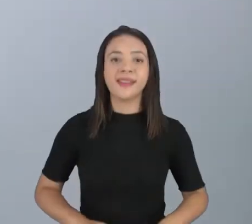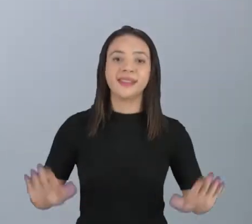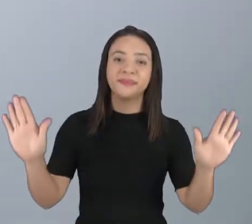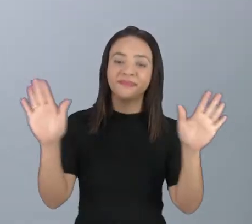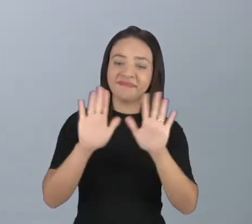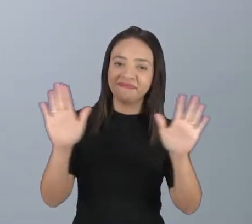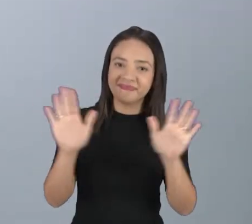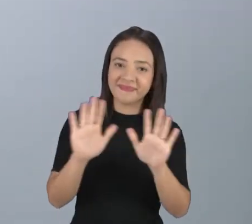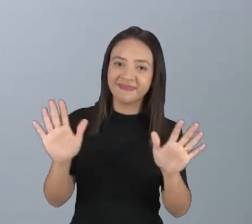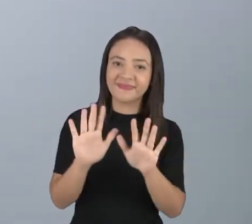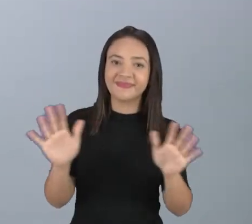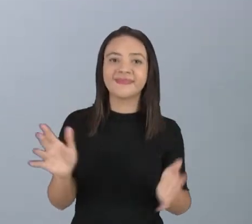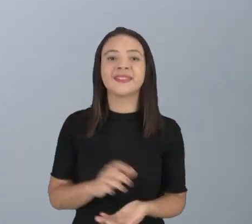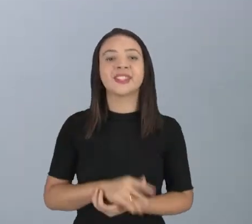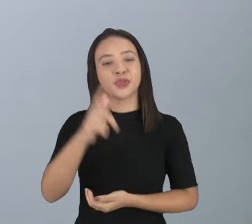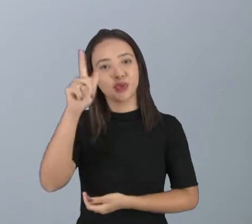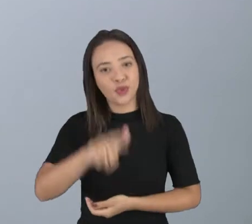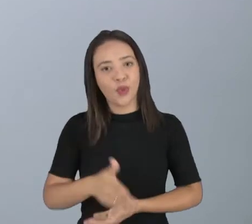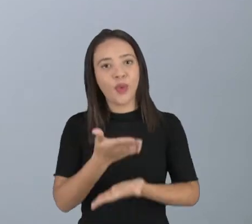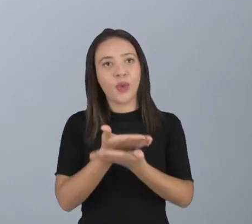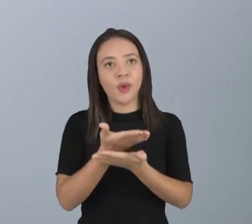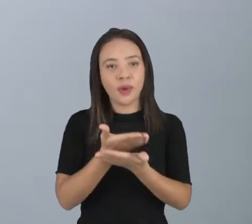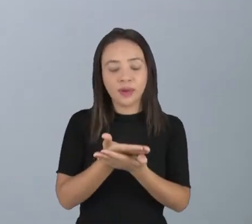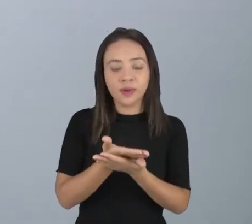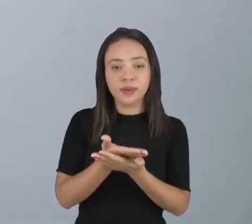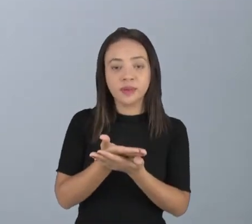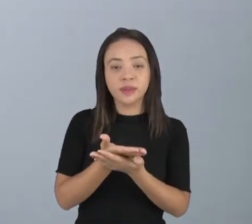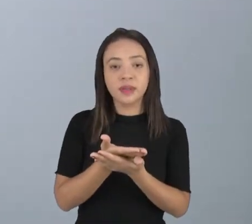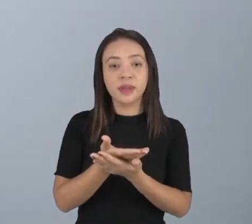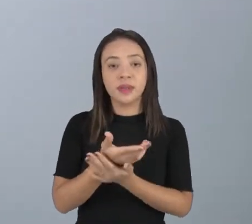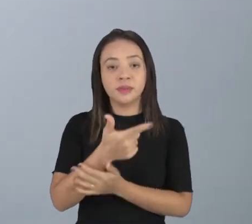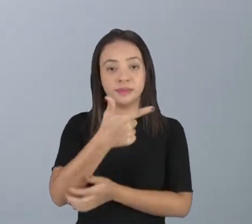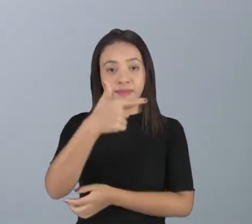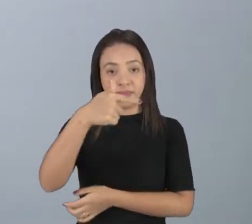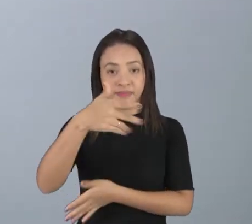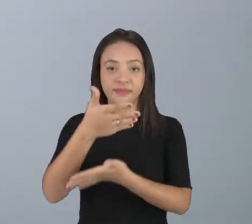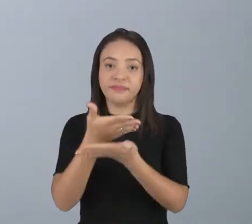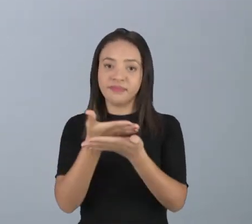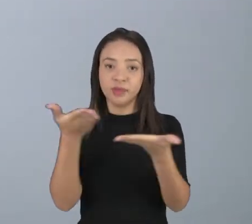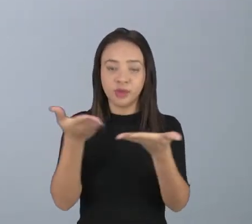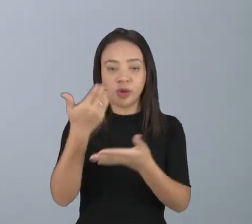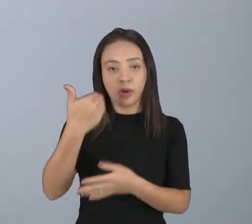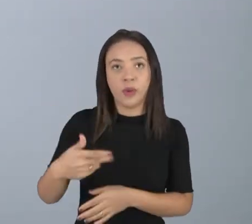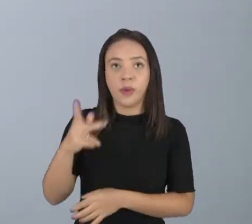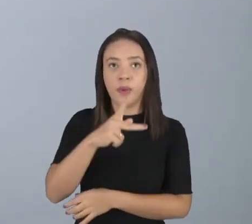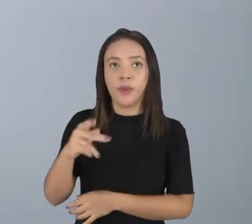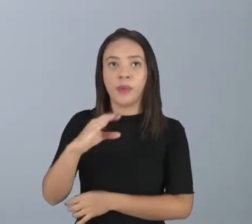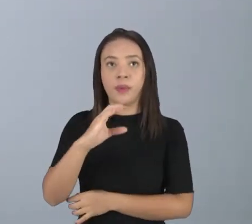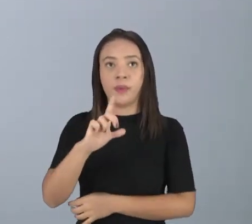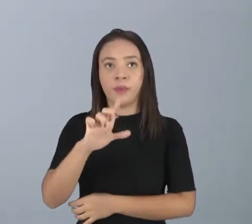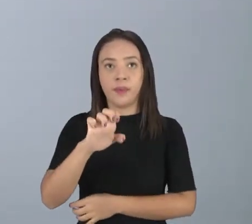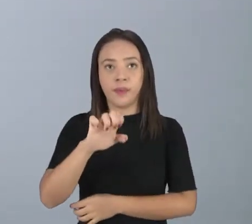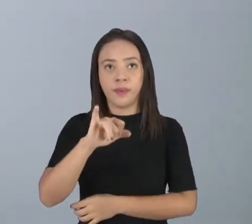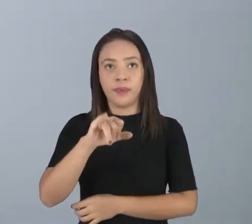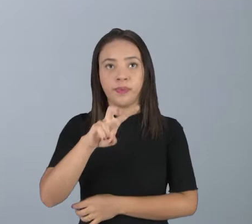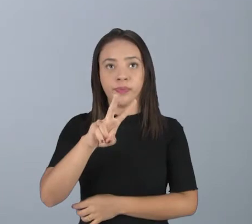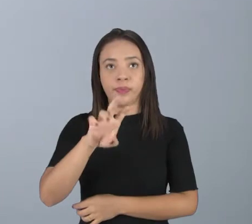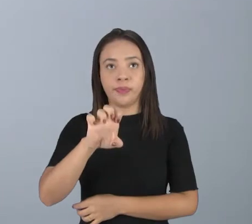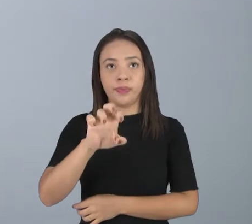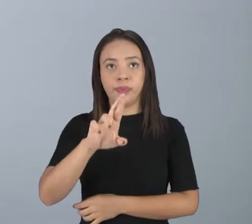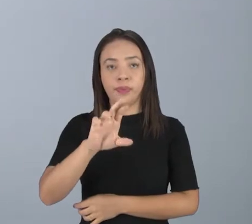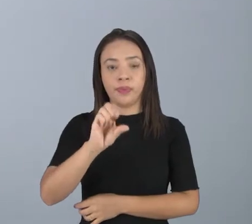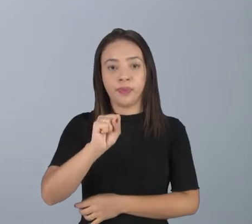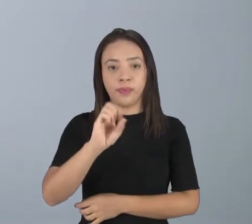Olá pessoal, estamos de volta com a nossa 27ª aula. Eu sou o professor Cleivson e hoje vamos trabalhar uma